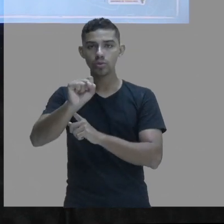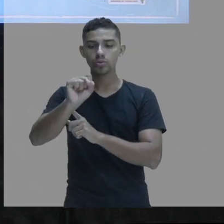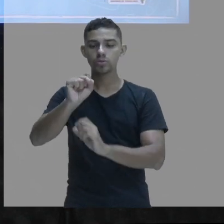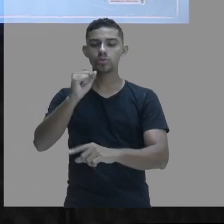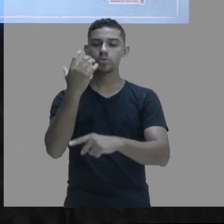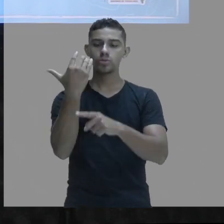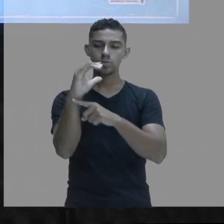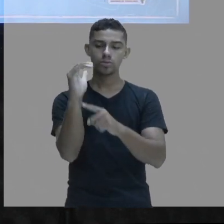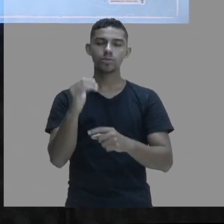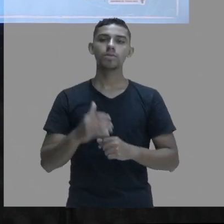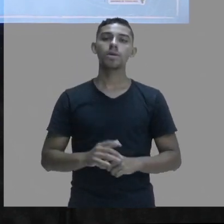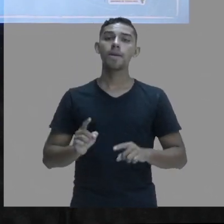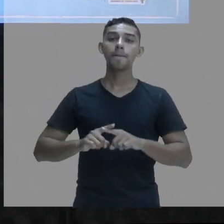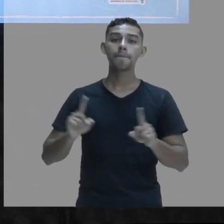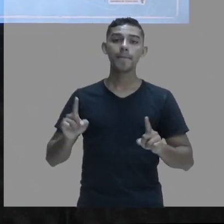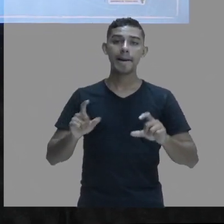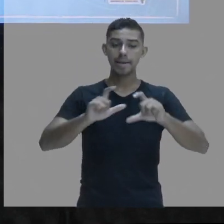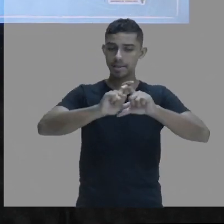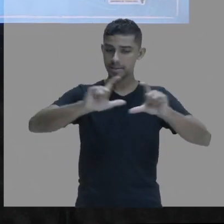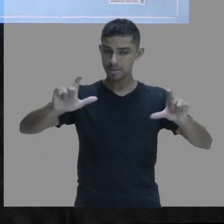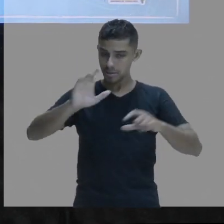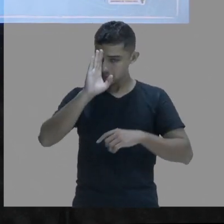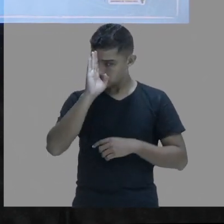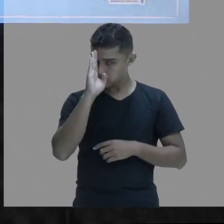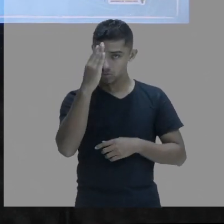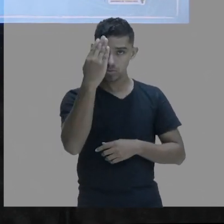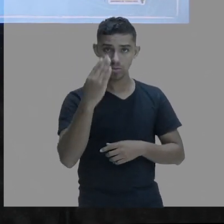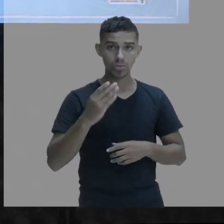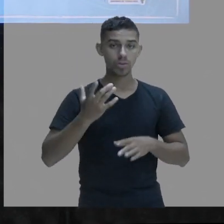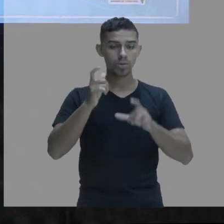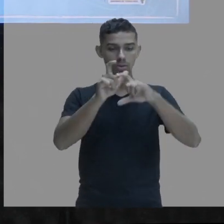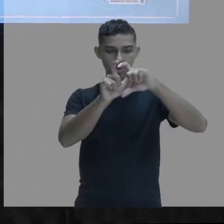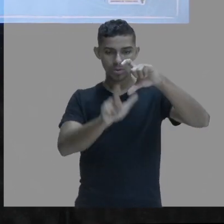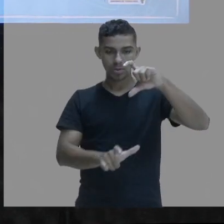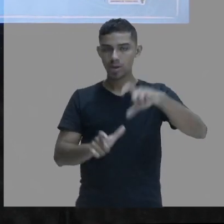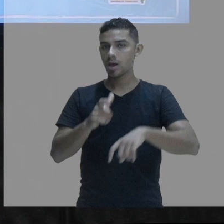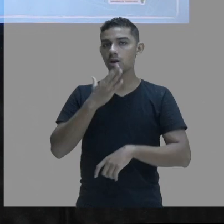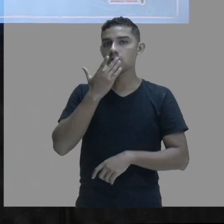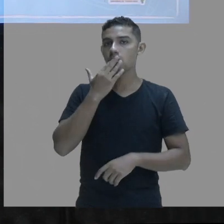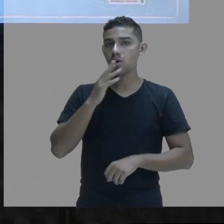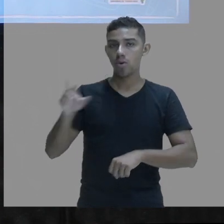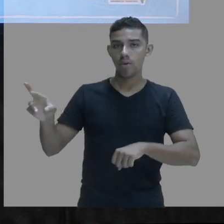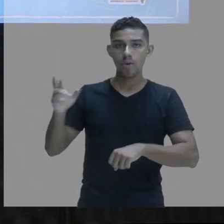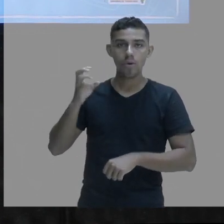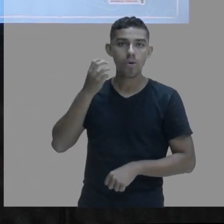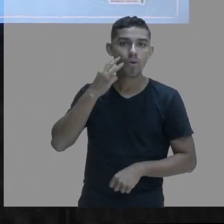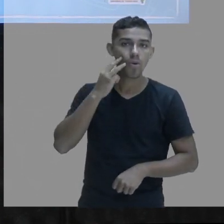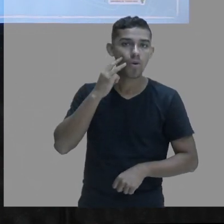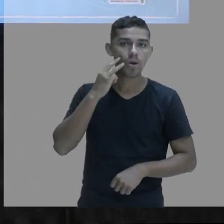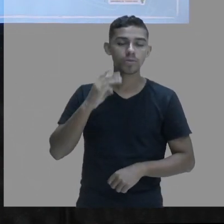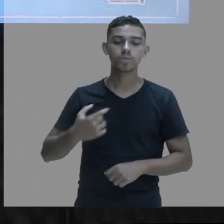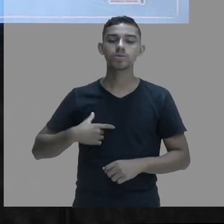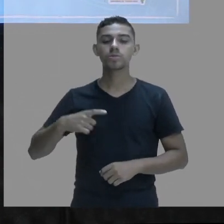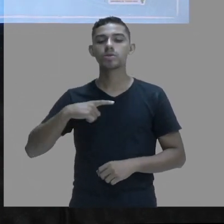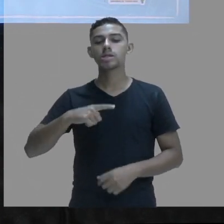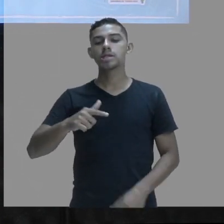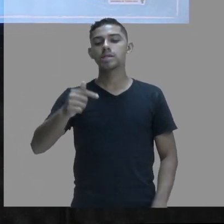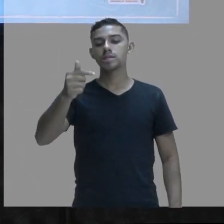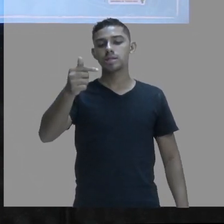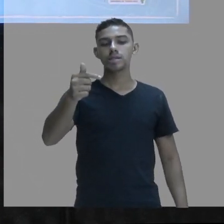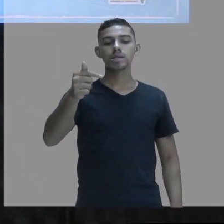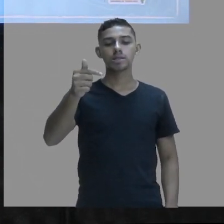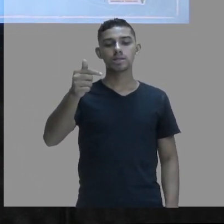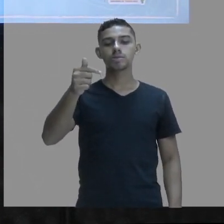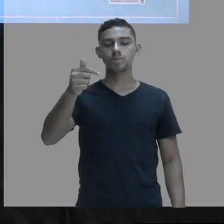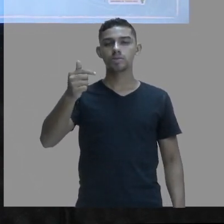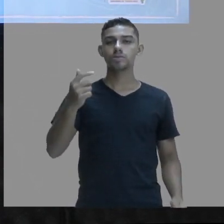a cadeia principal que está destacada, ela contém 7 carbonos. Por que disso? Bom,